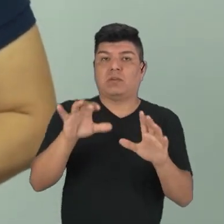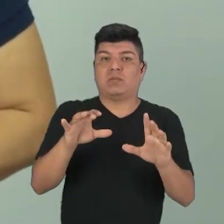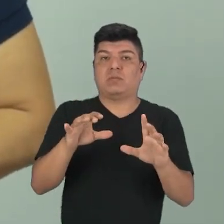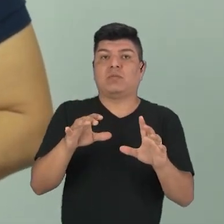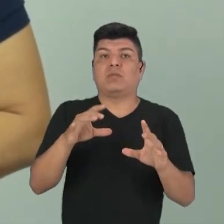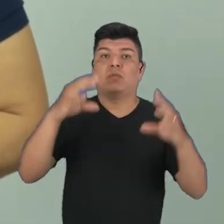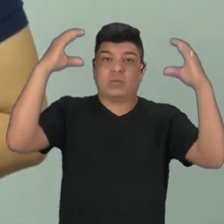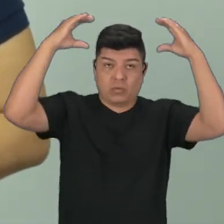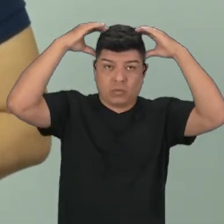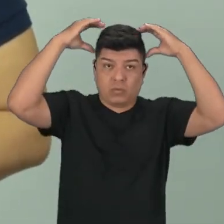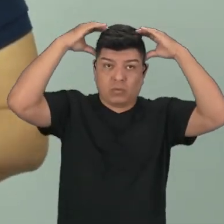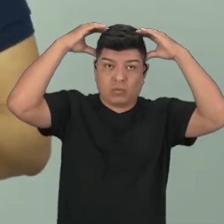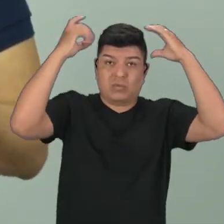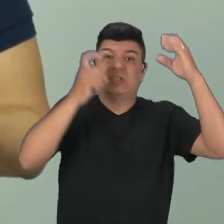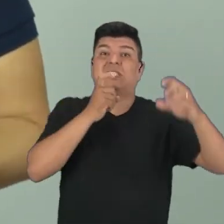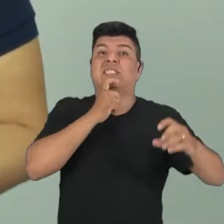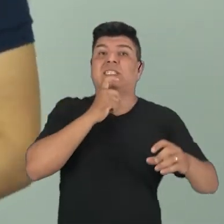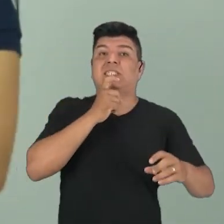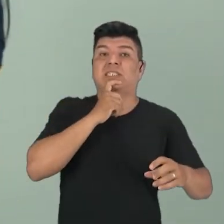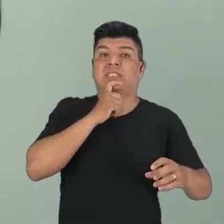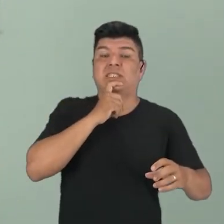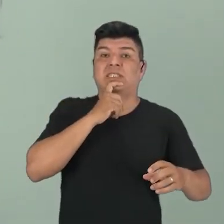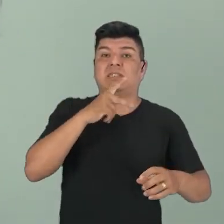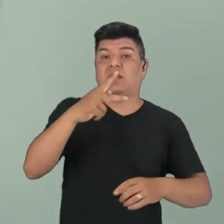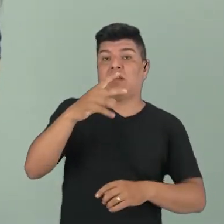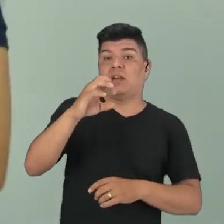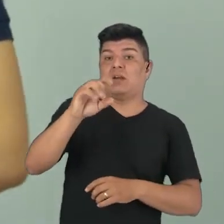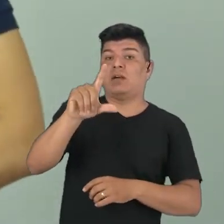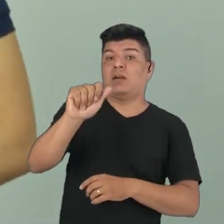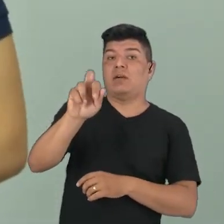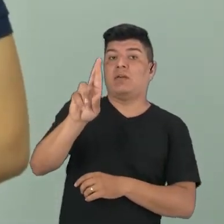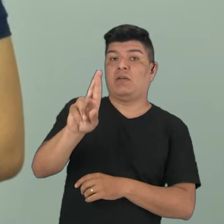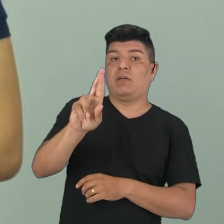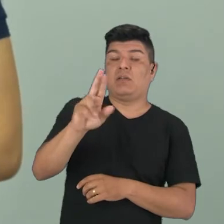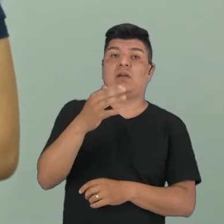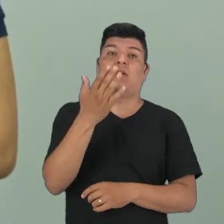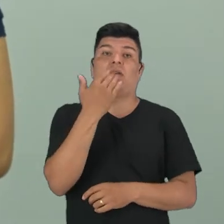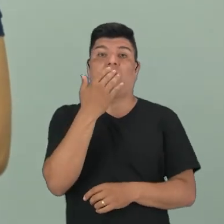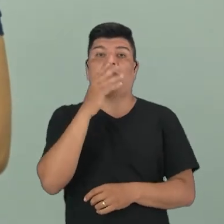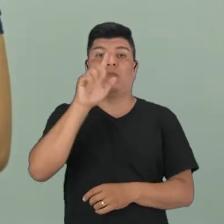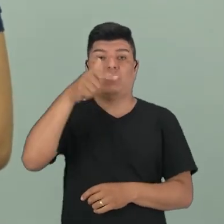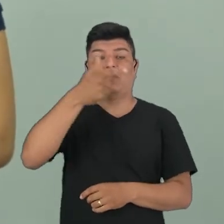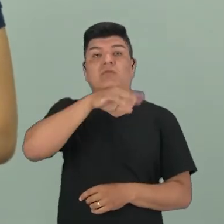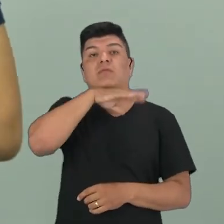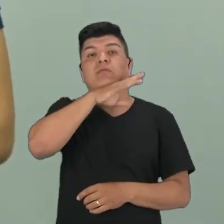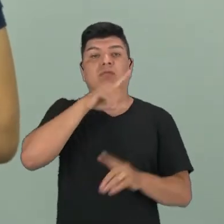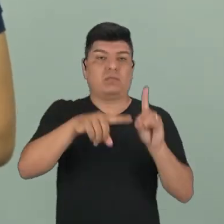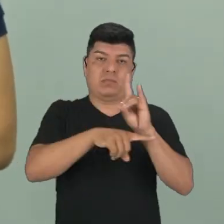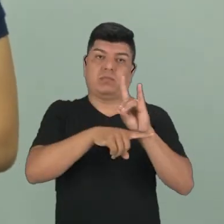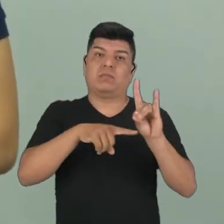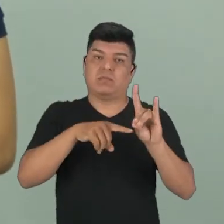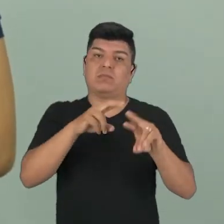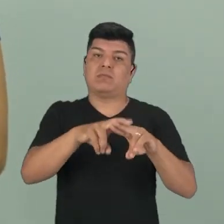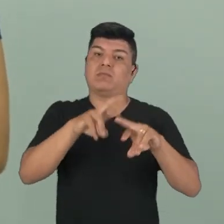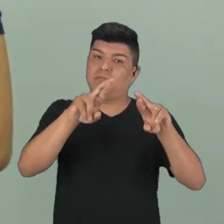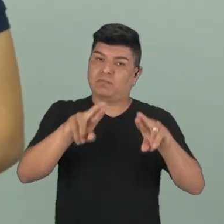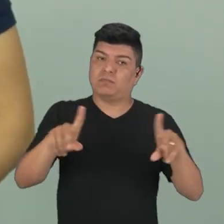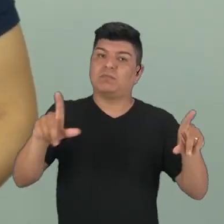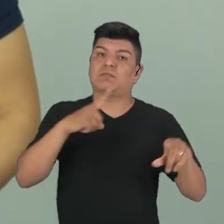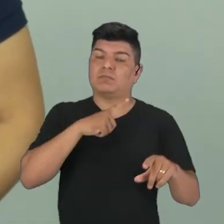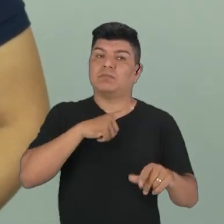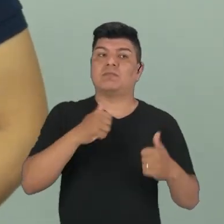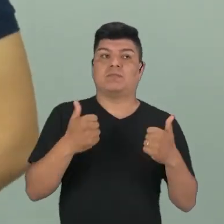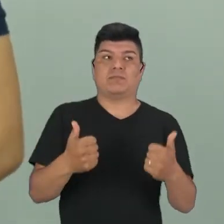classificado como carnívoro tá que ele come outros animais a especificamente os por lá ok então você saber a diferença